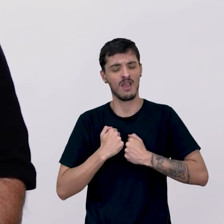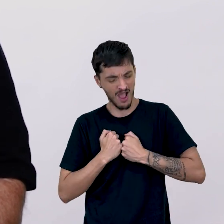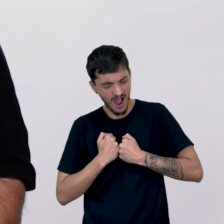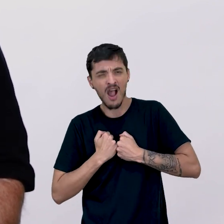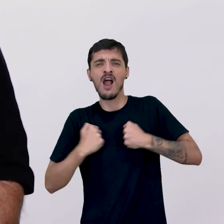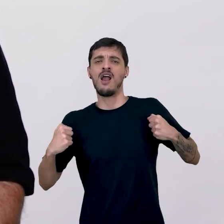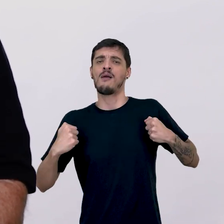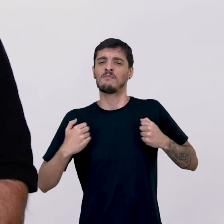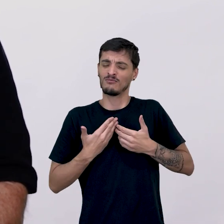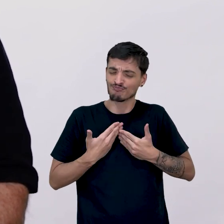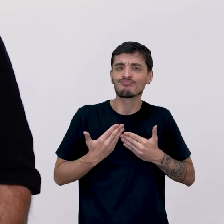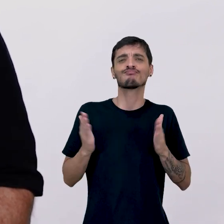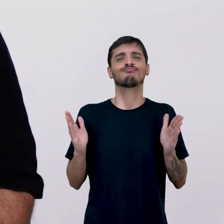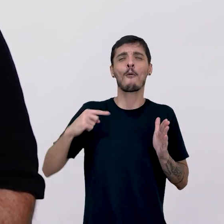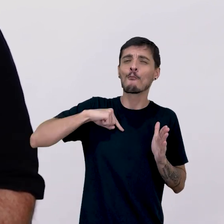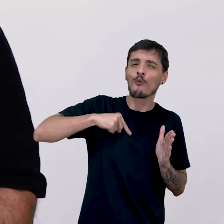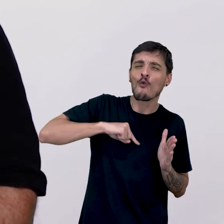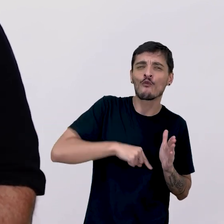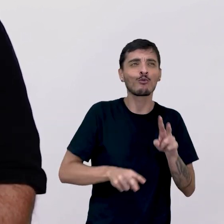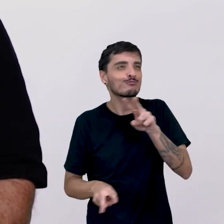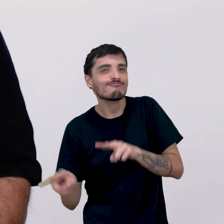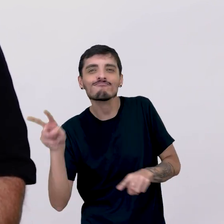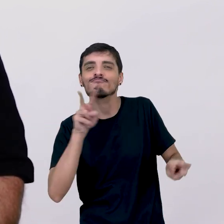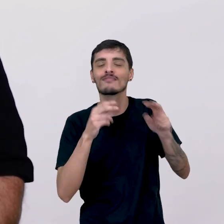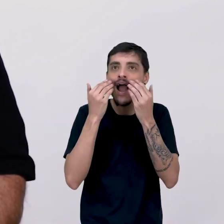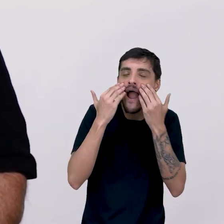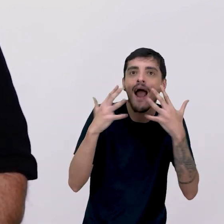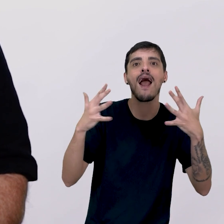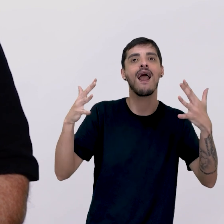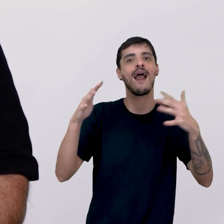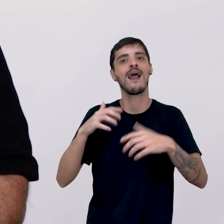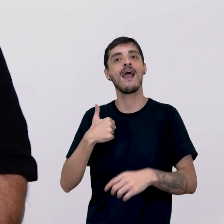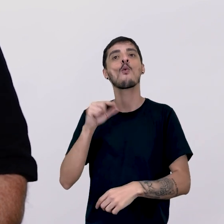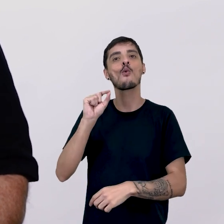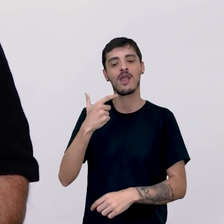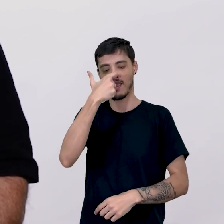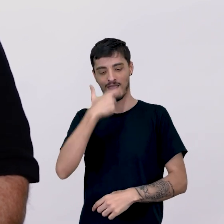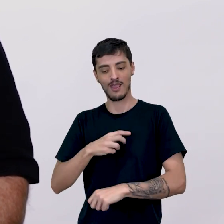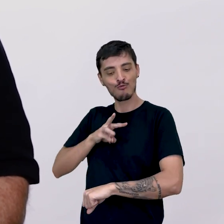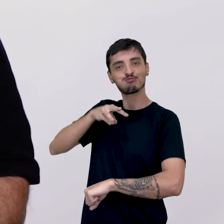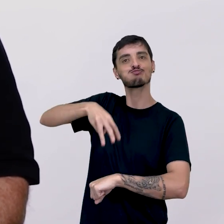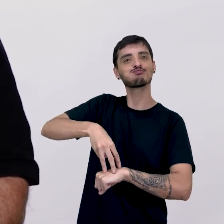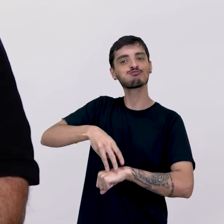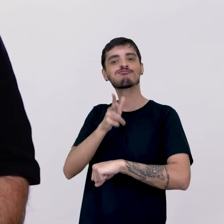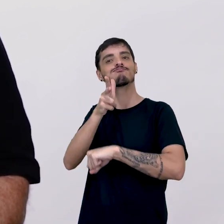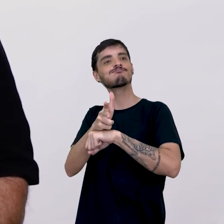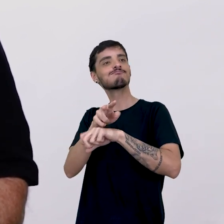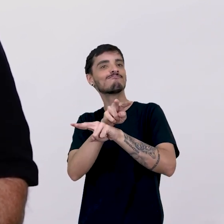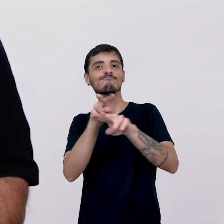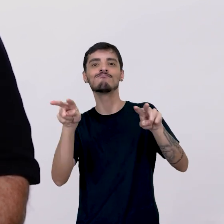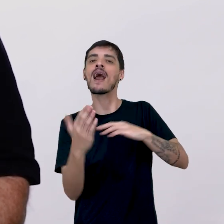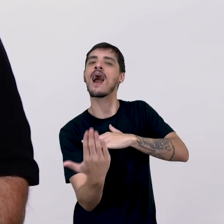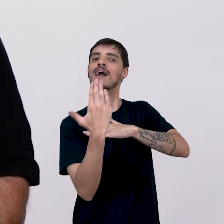nos estendermos, nos expandirmos para além do nosso corpo físico, pelos olhos, mãos e pernas da câmera fotográfica e de